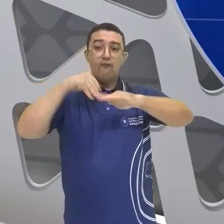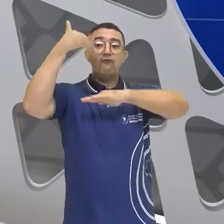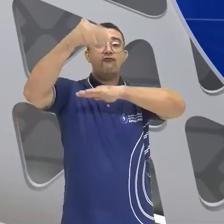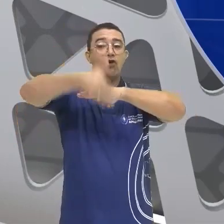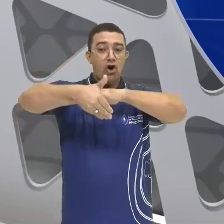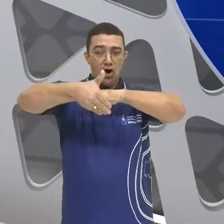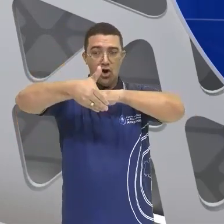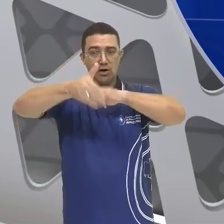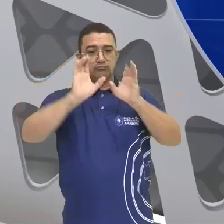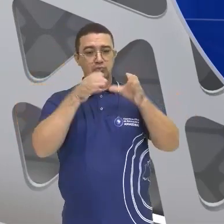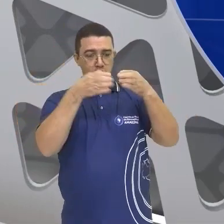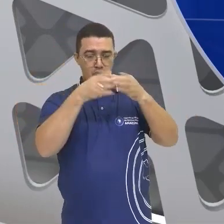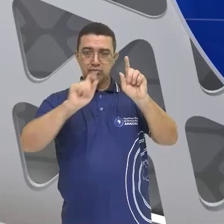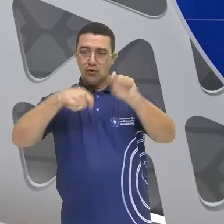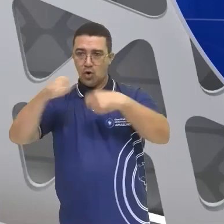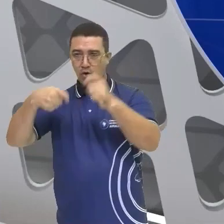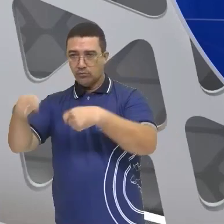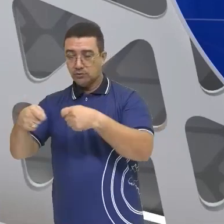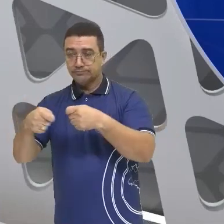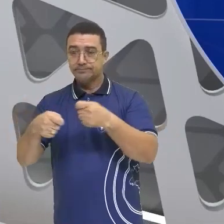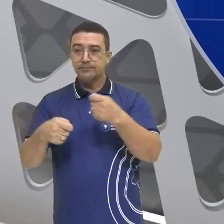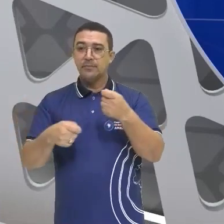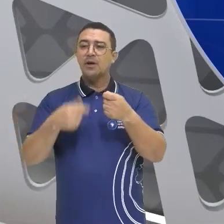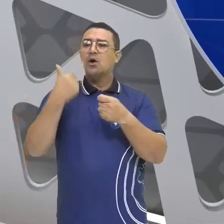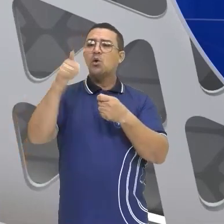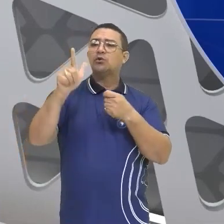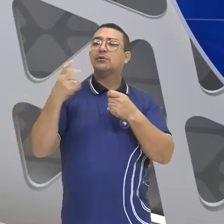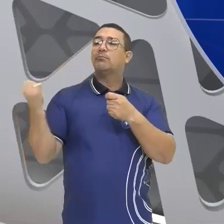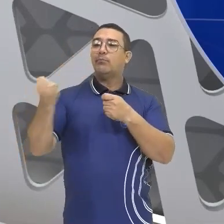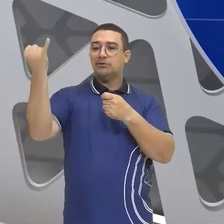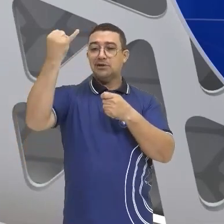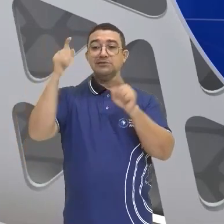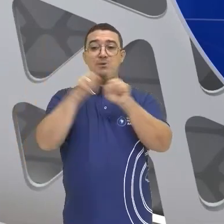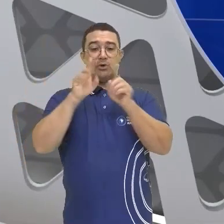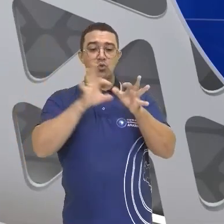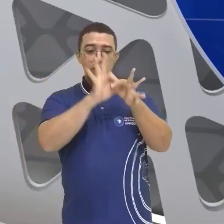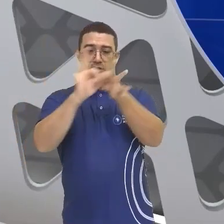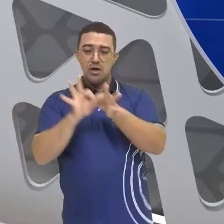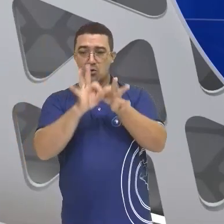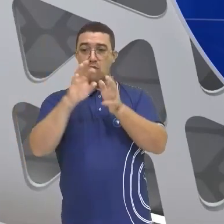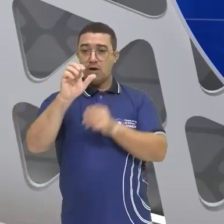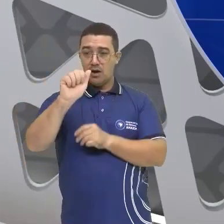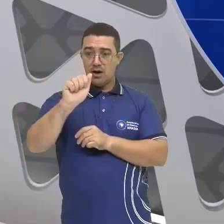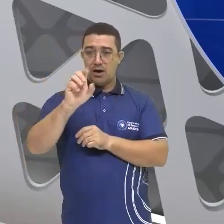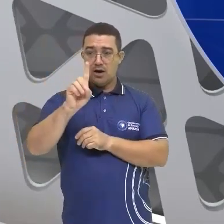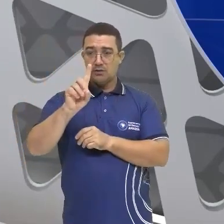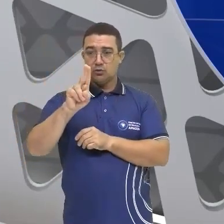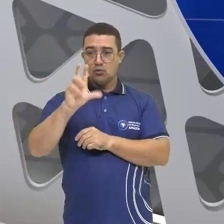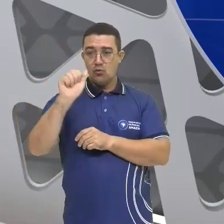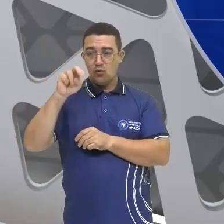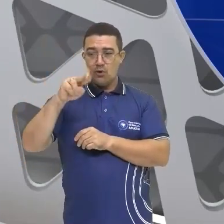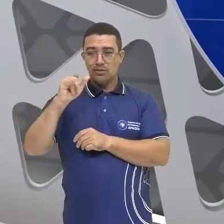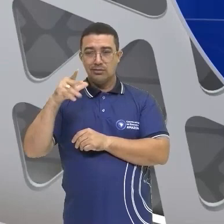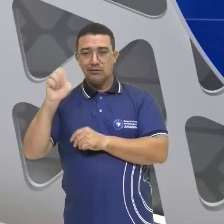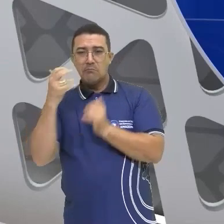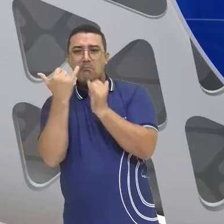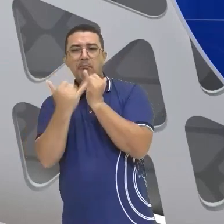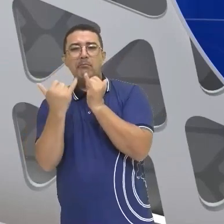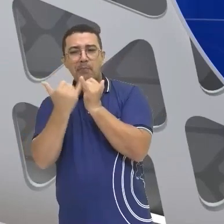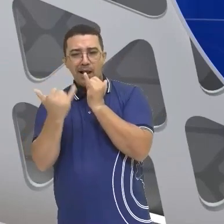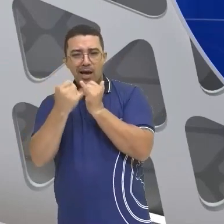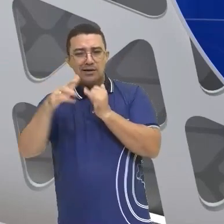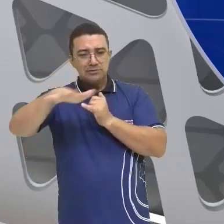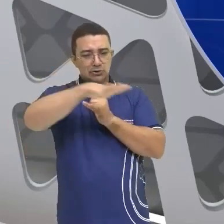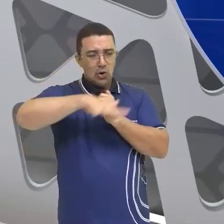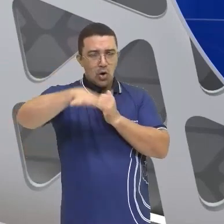bloco. Tudo bem? Outro ponto importante, a união aduaneira. O que é, professor? Ela é parecida com a